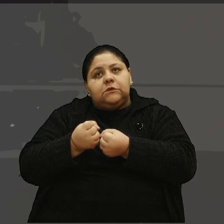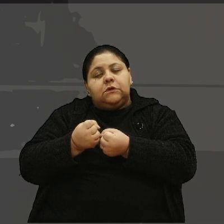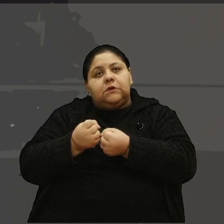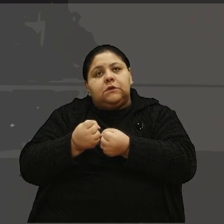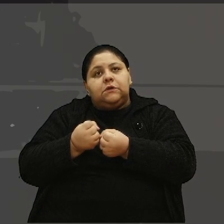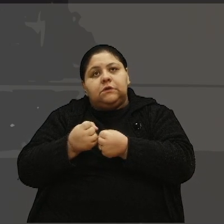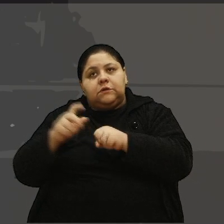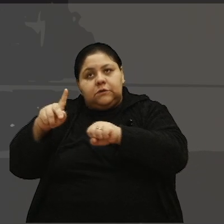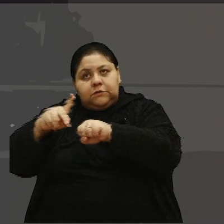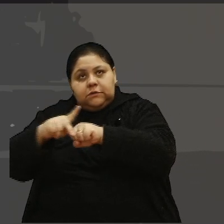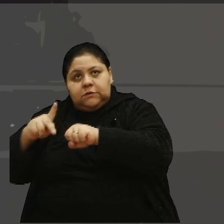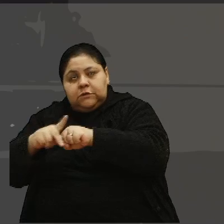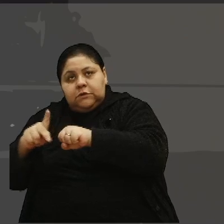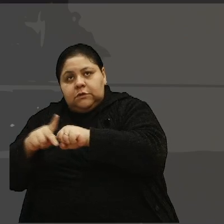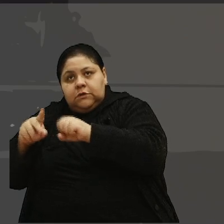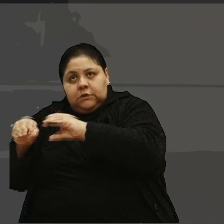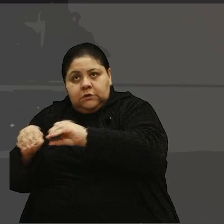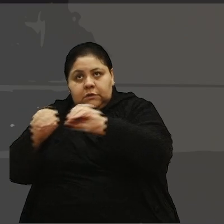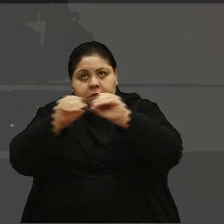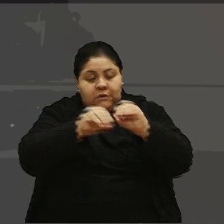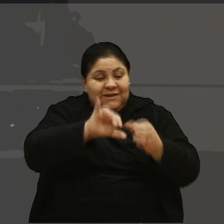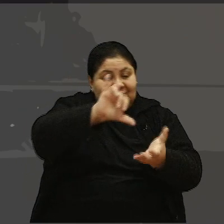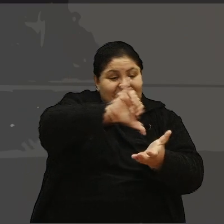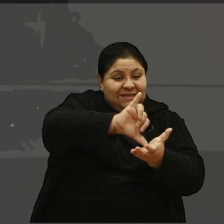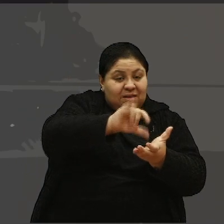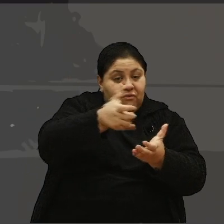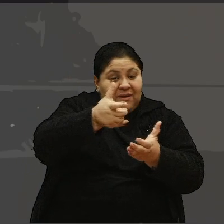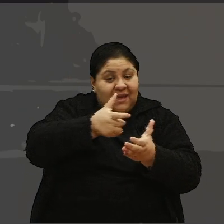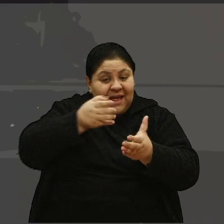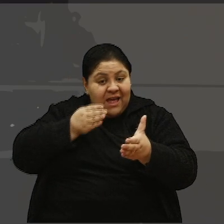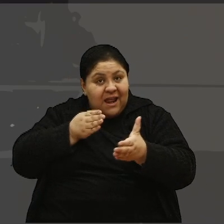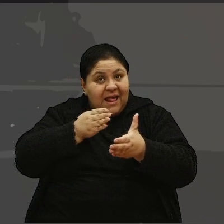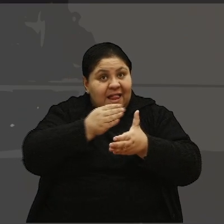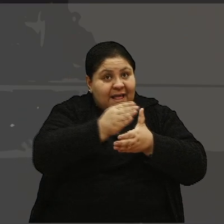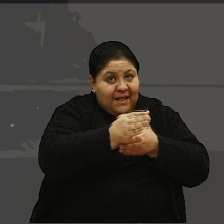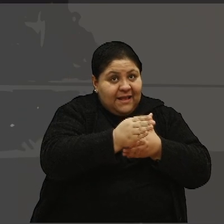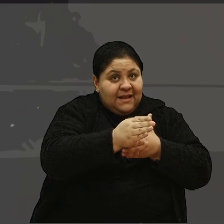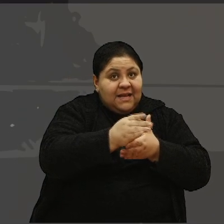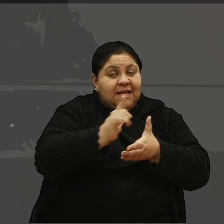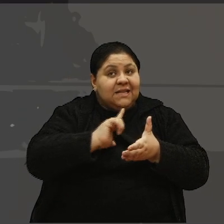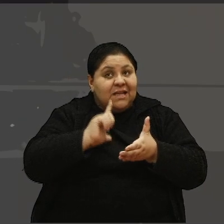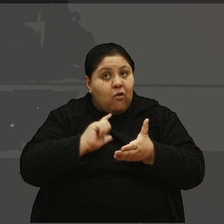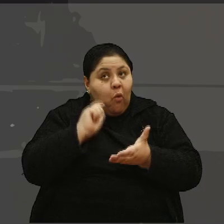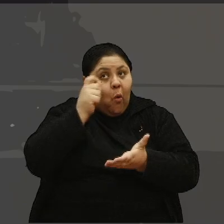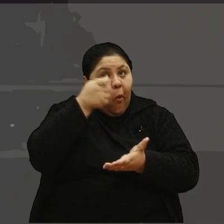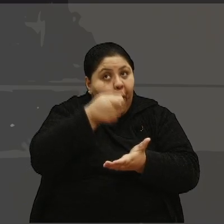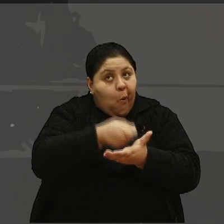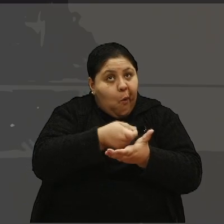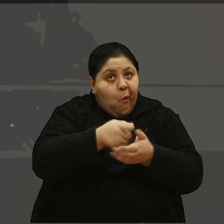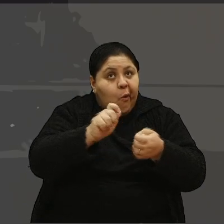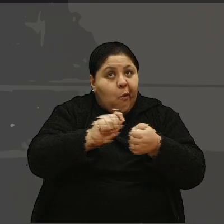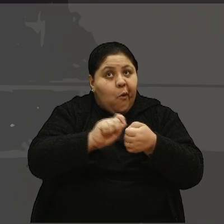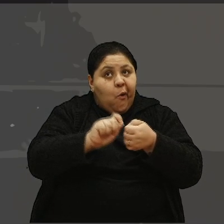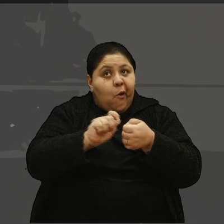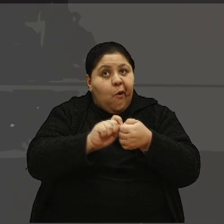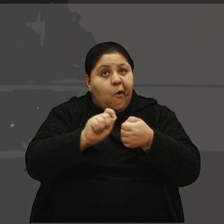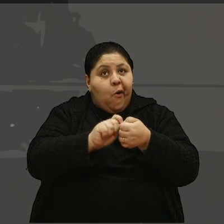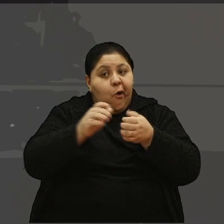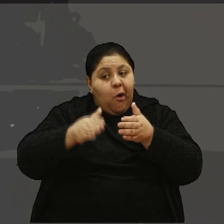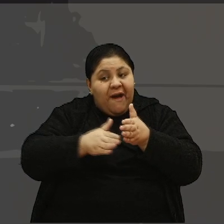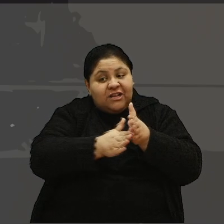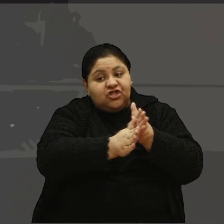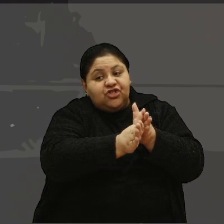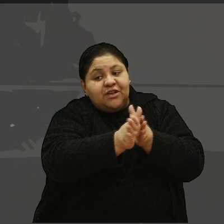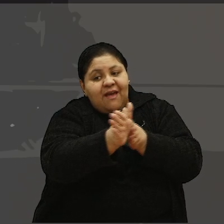em direção à área central e que desejam seguir reto, eles obrigatoriamente deverão realizar uma conversão à direita,